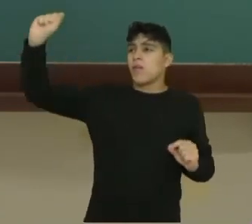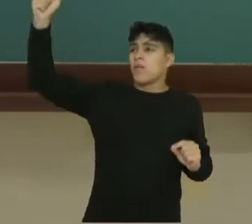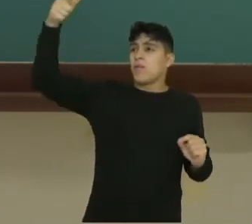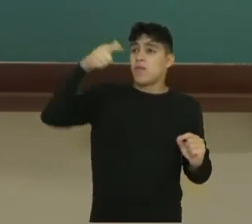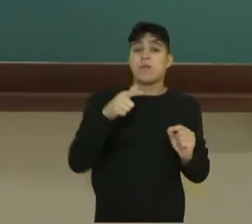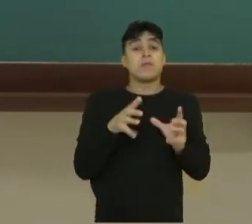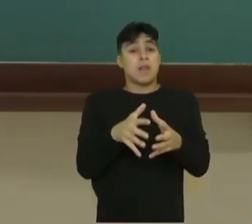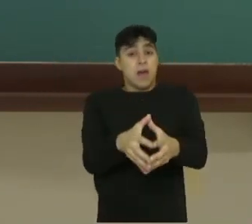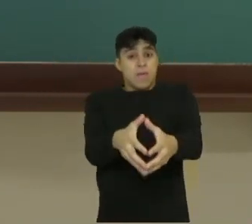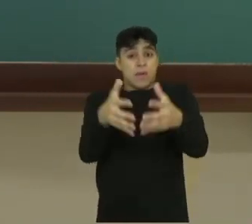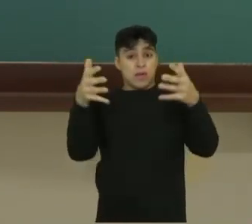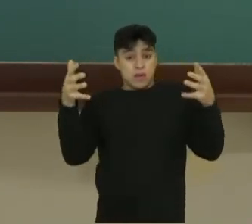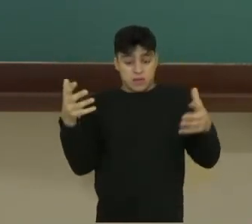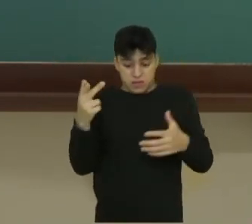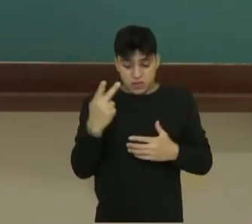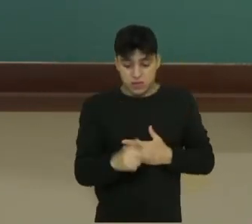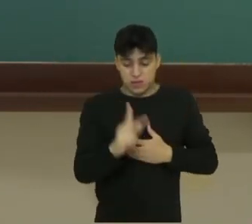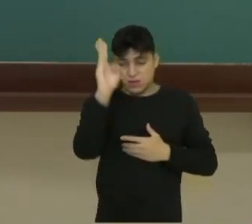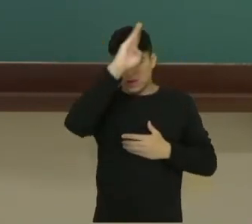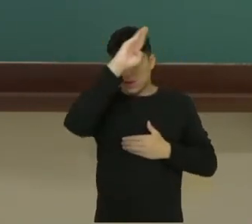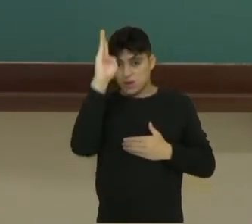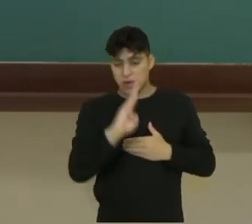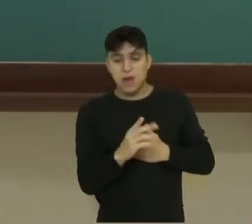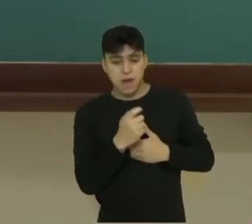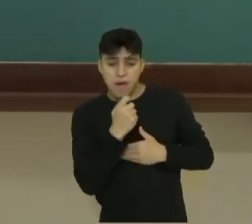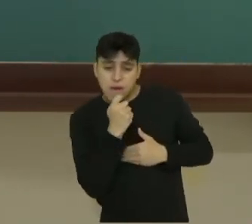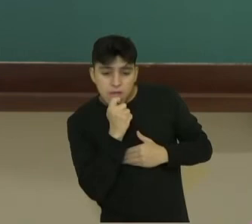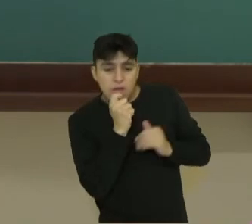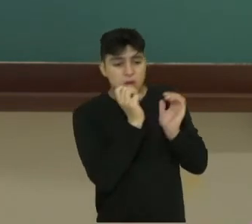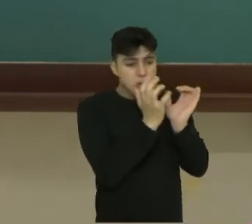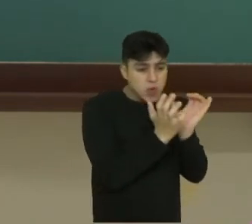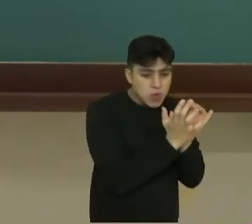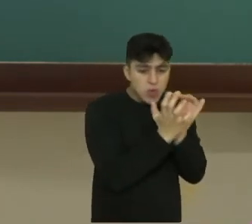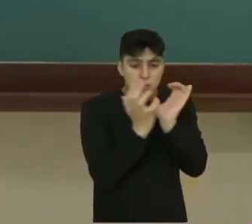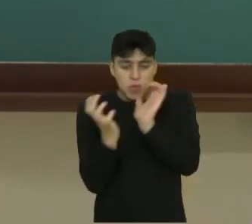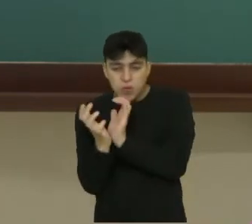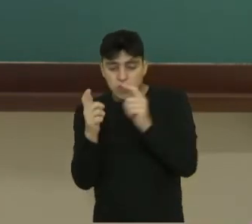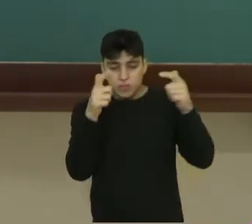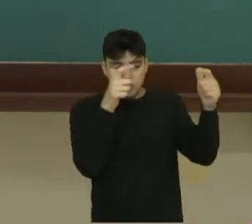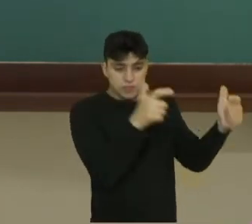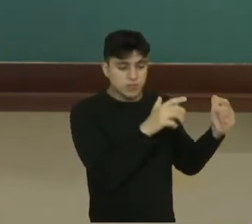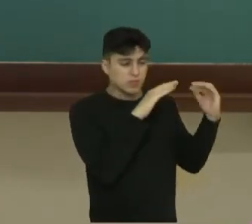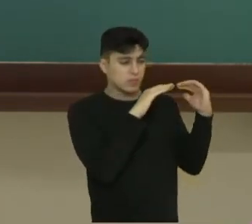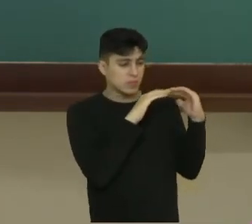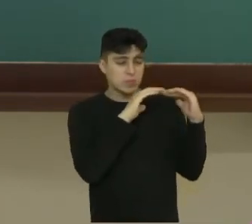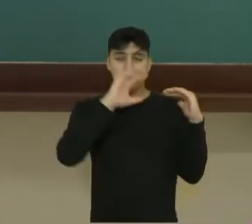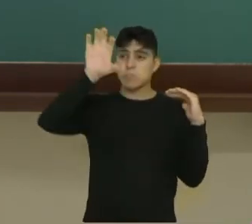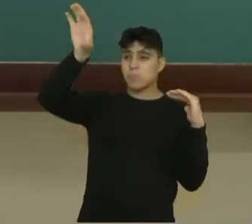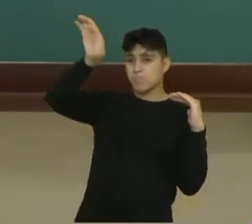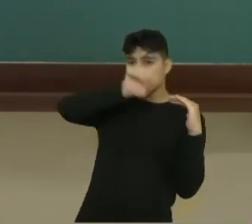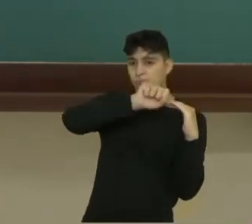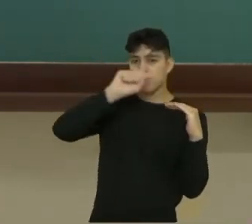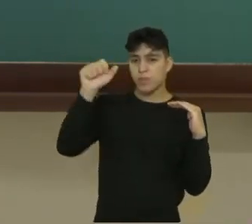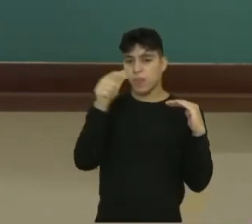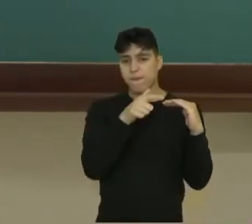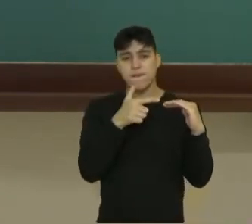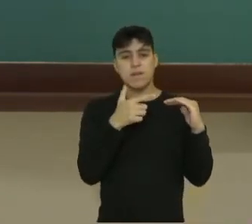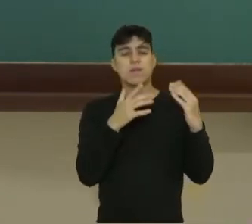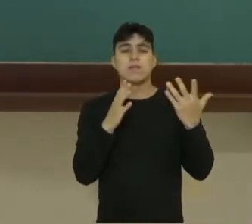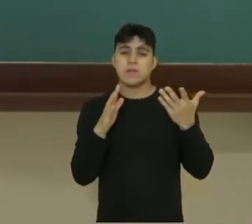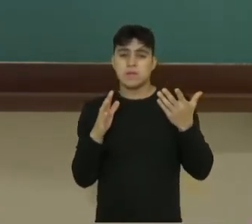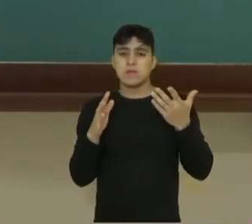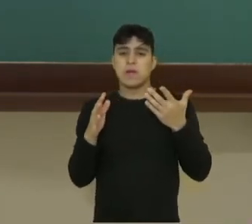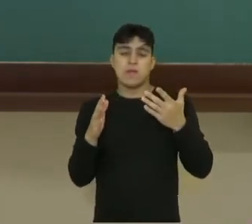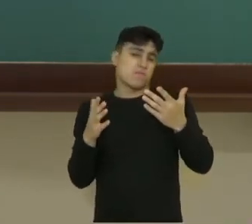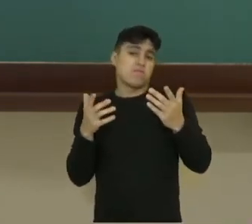país, certo? Então a geração pequena, né? Pequenas usinas, né? Nas residências, nas casas, nas indústrias está sendo